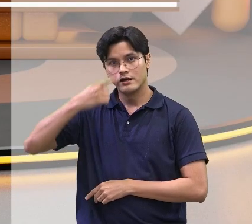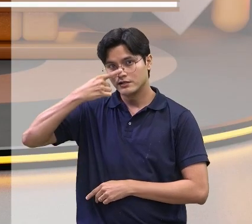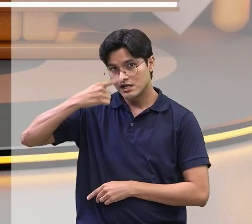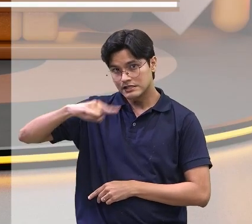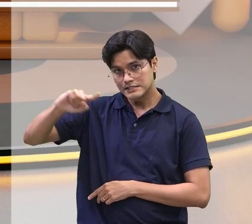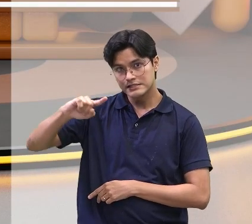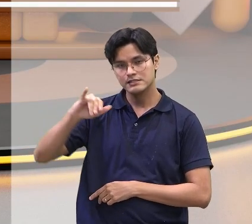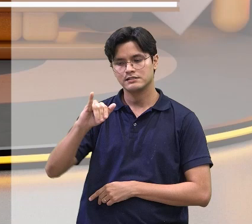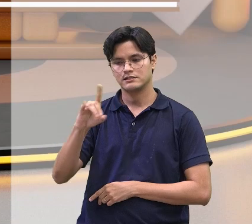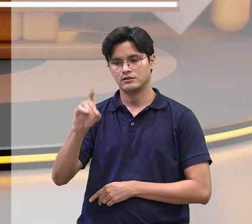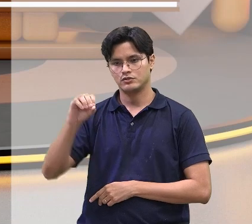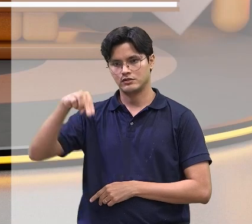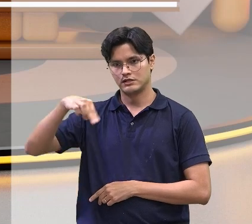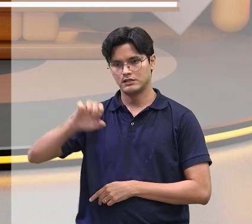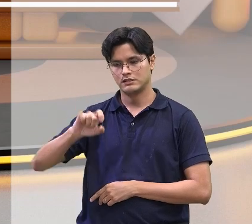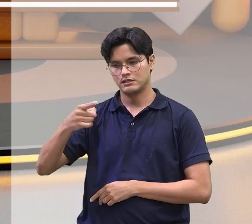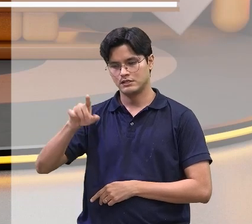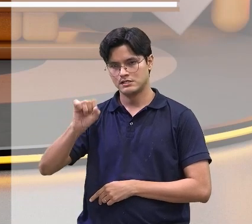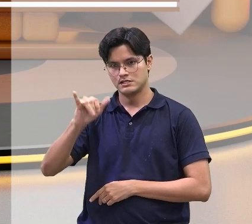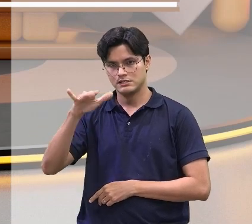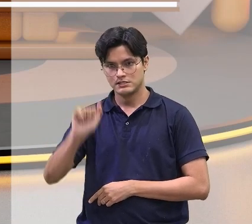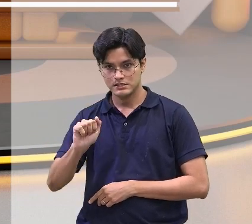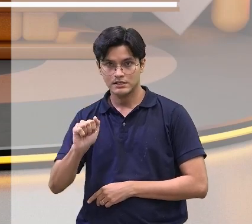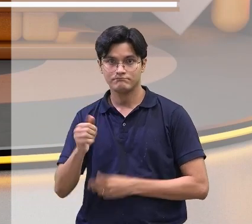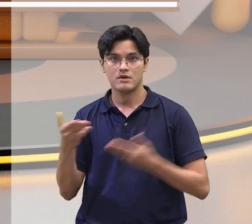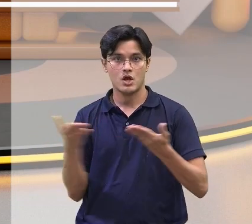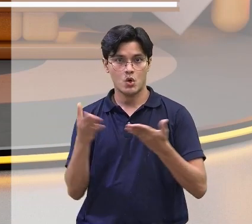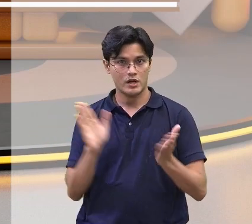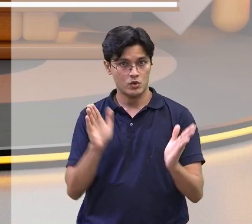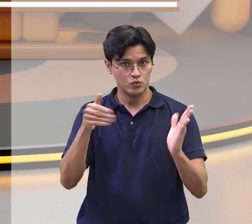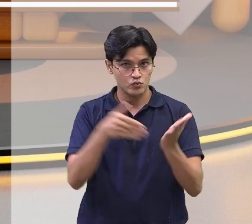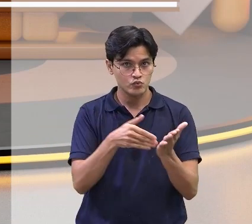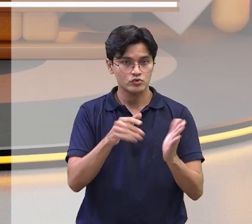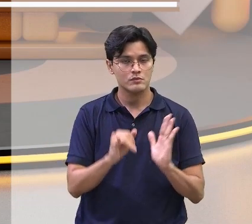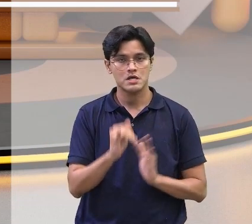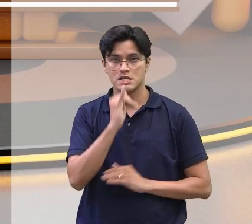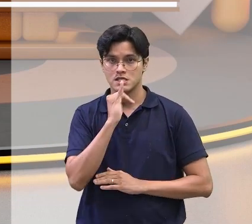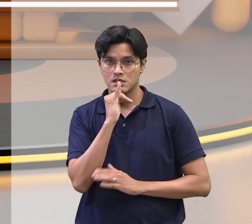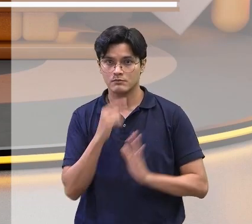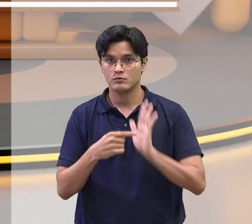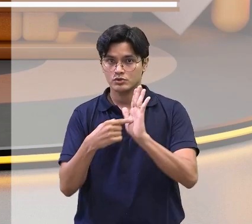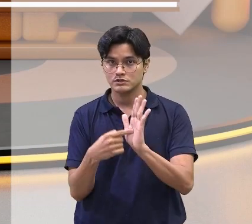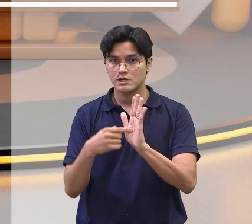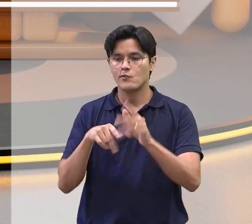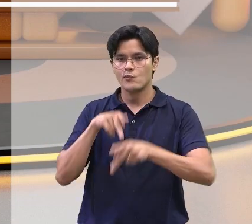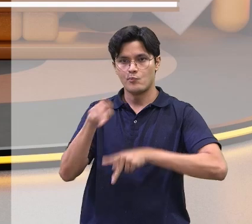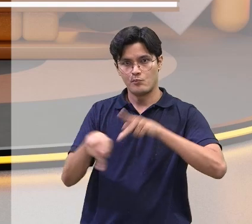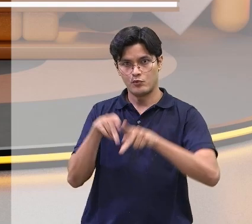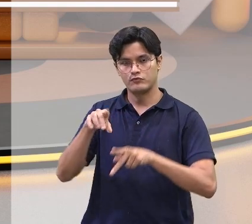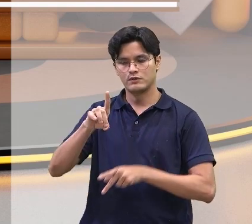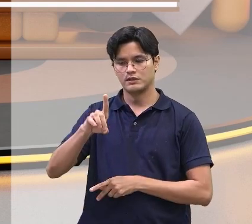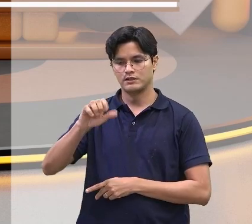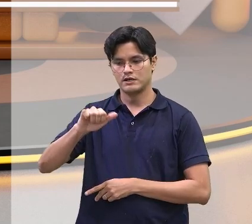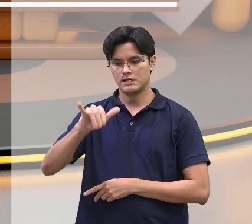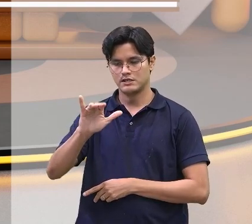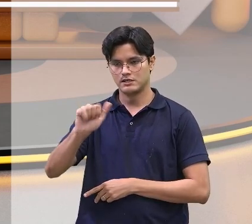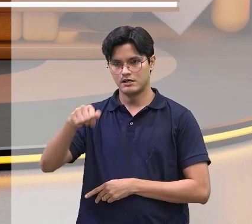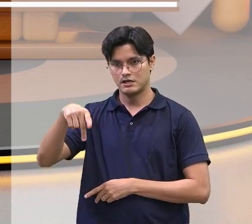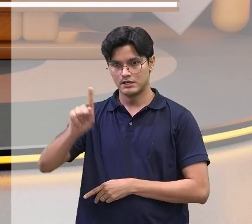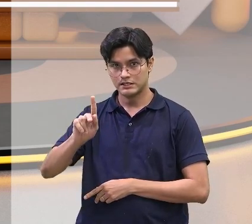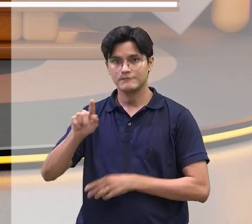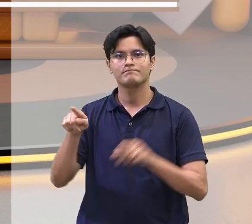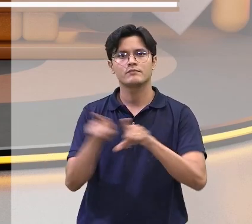trago para vocês é em Bornéu desse povo Dayak. O povo Dayak também é acostumado a viver na